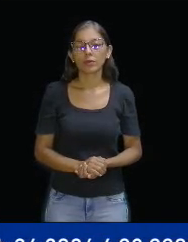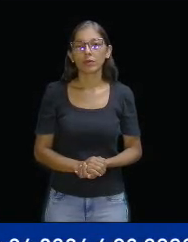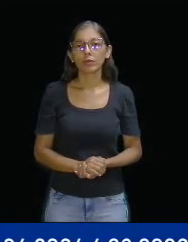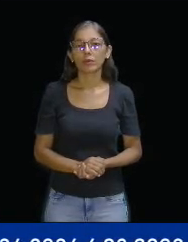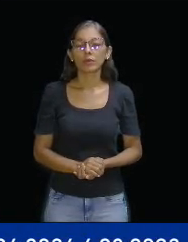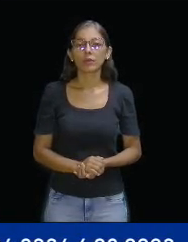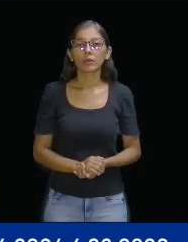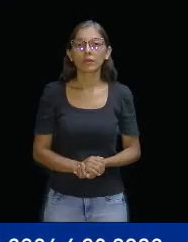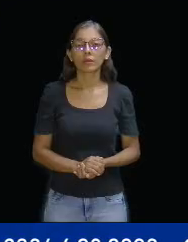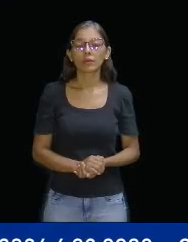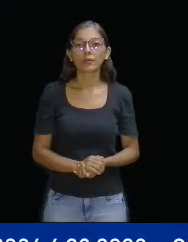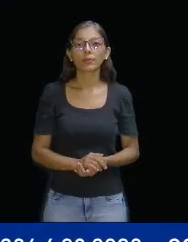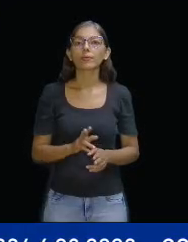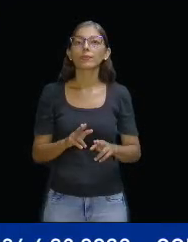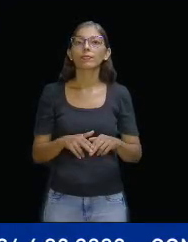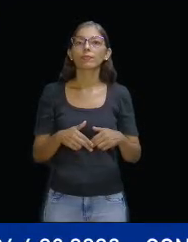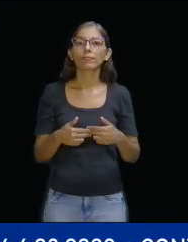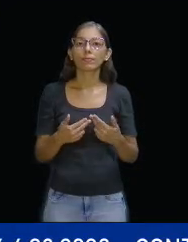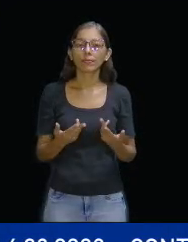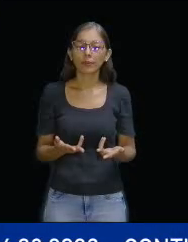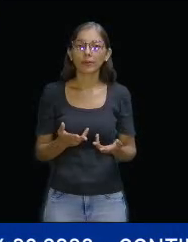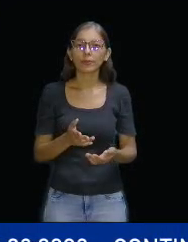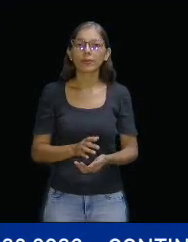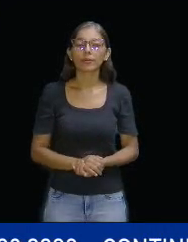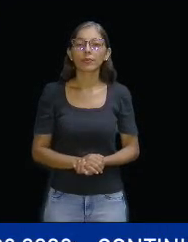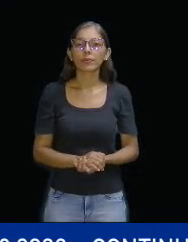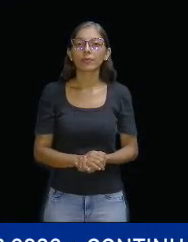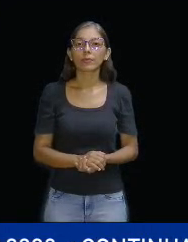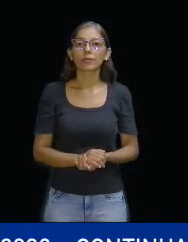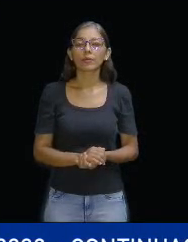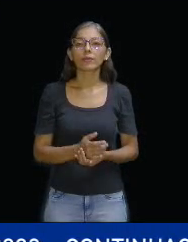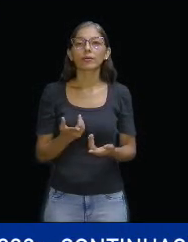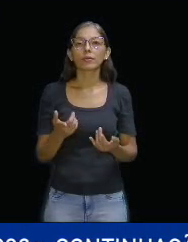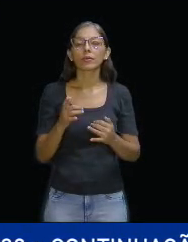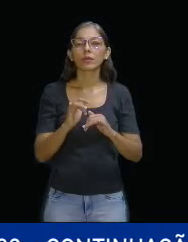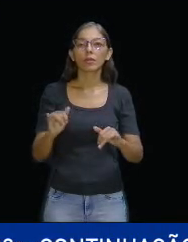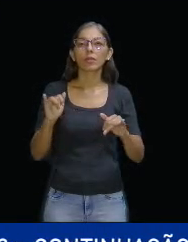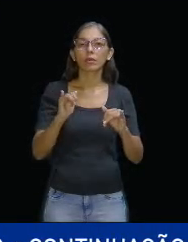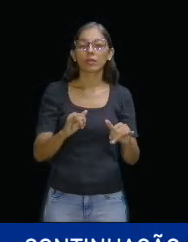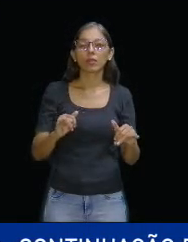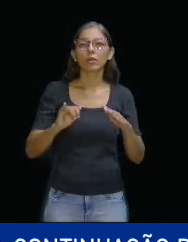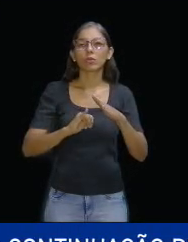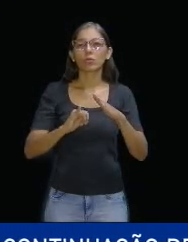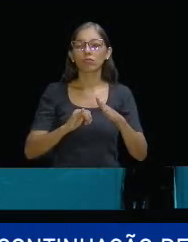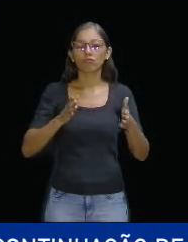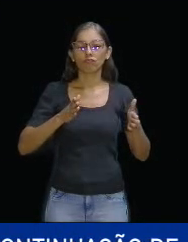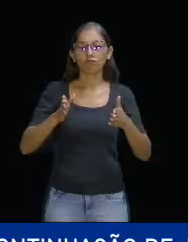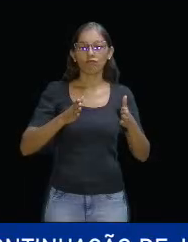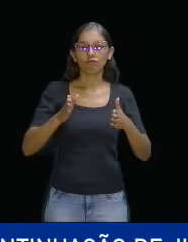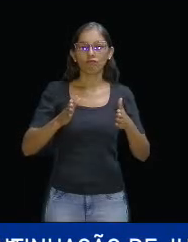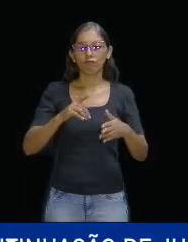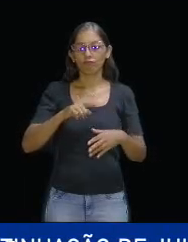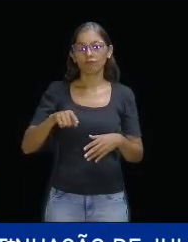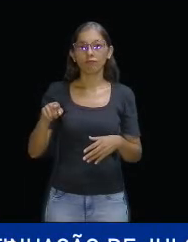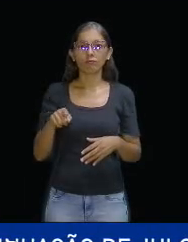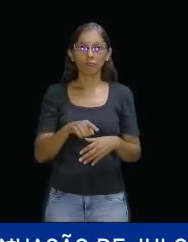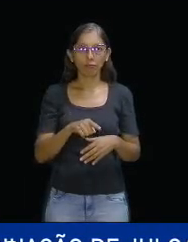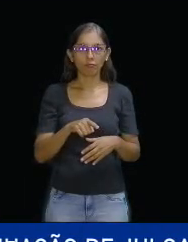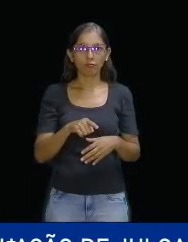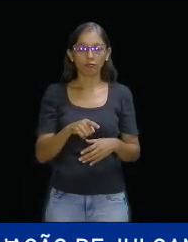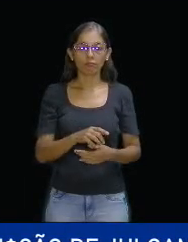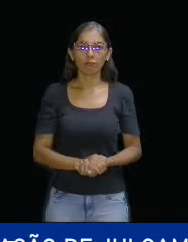Entretanto, a mera constatação da veiculação de publicidade institucional nesse período de vedação legal não